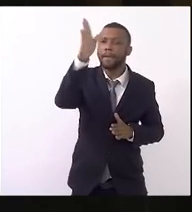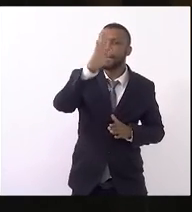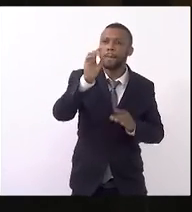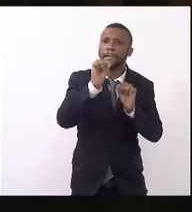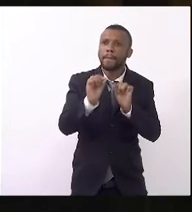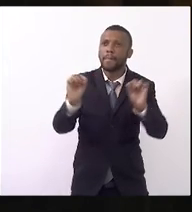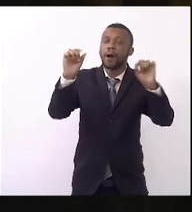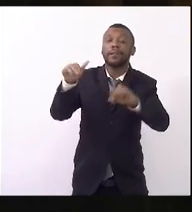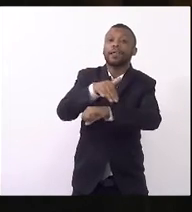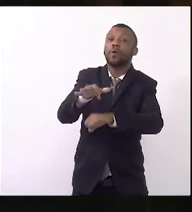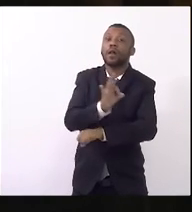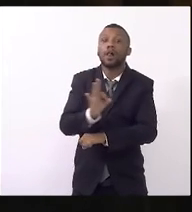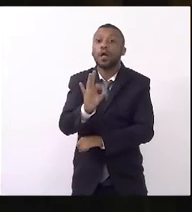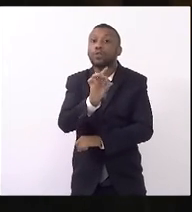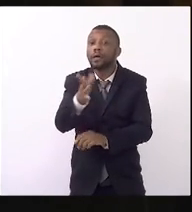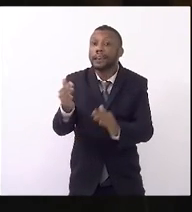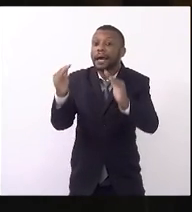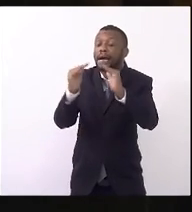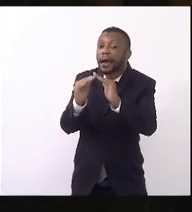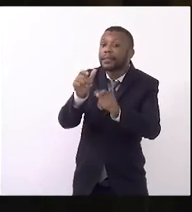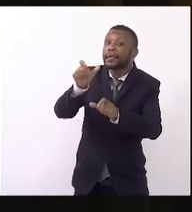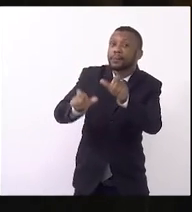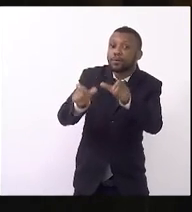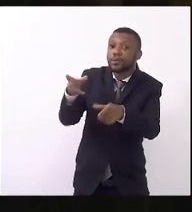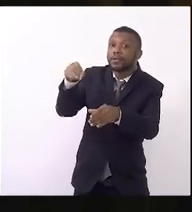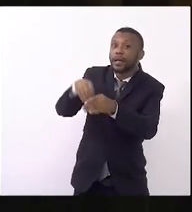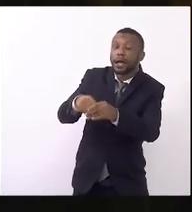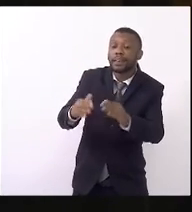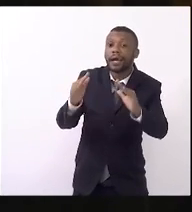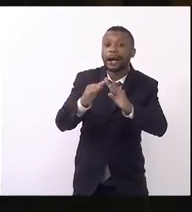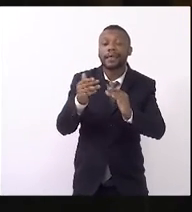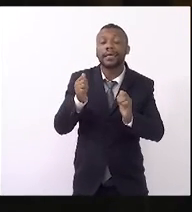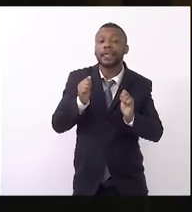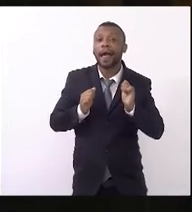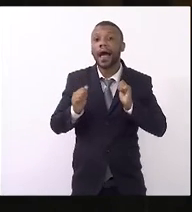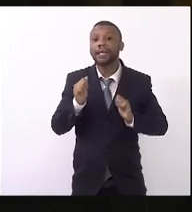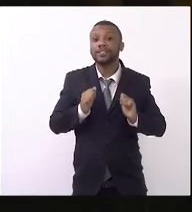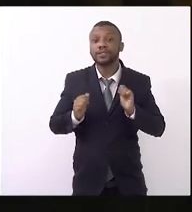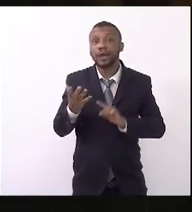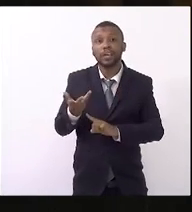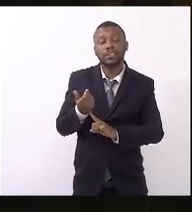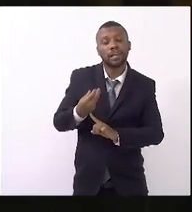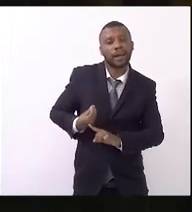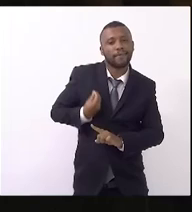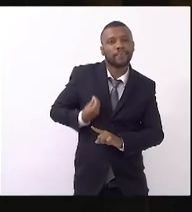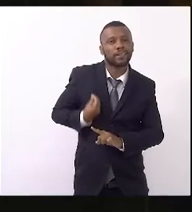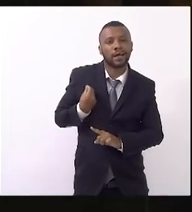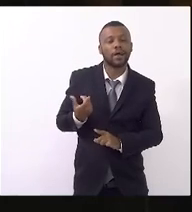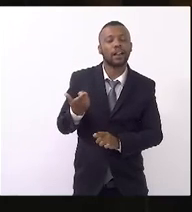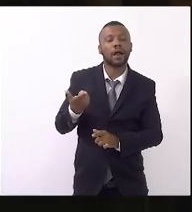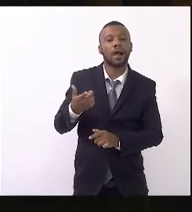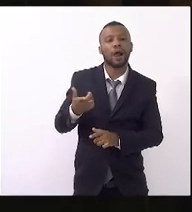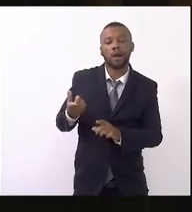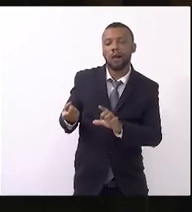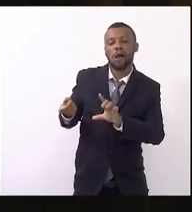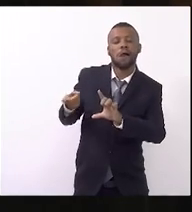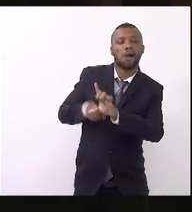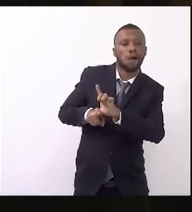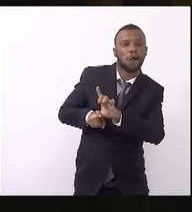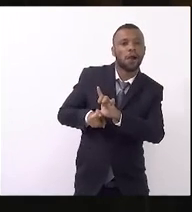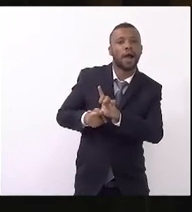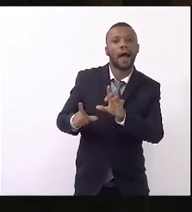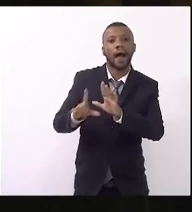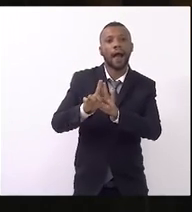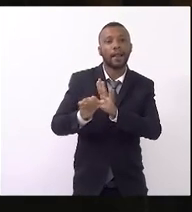rua não, só na casa das pessoas, na casa daqueles artistas que a vida inteira mamaram na Lei Rouanet do